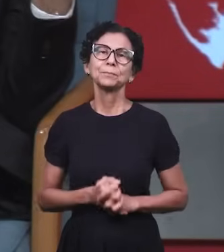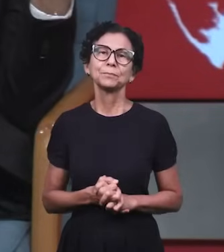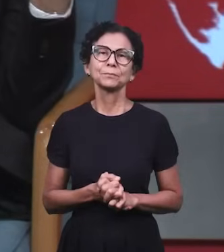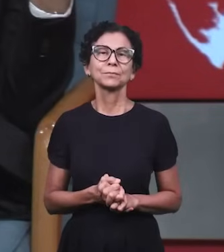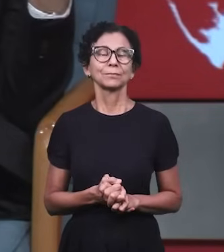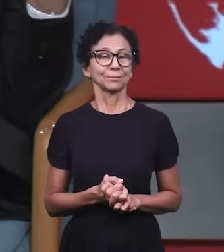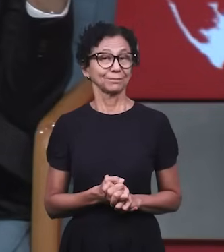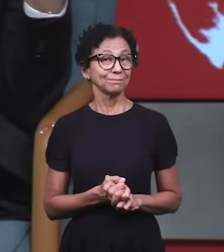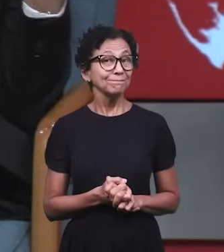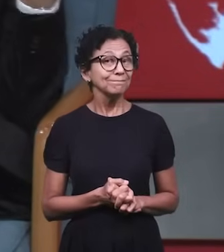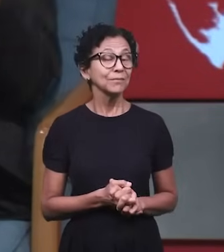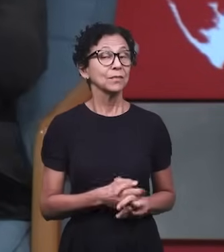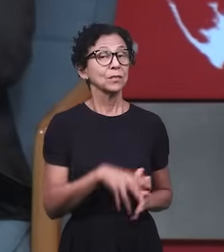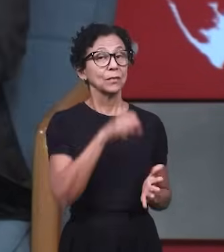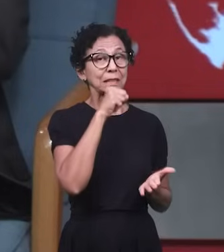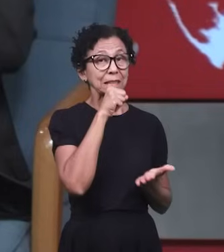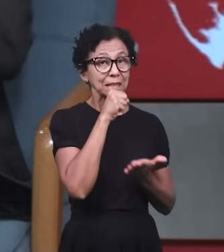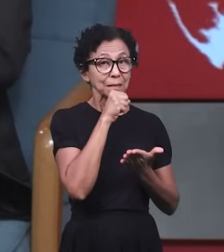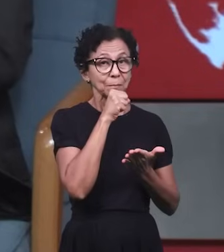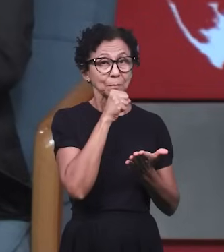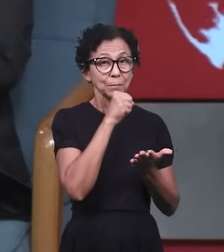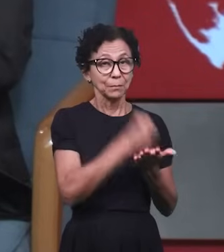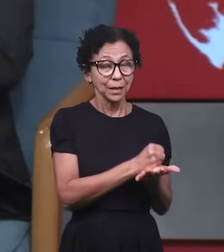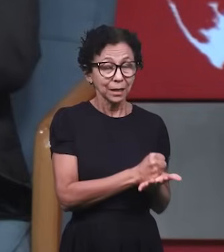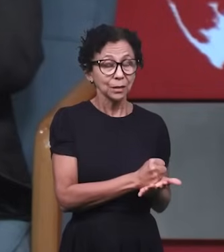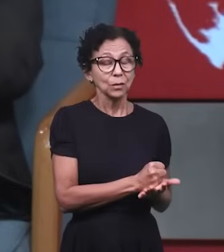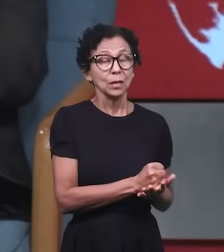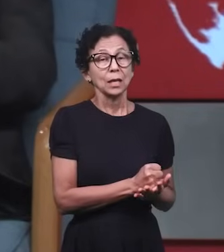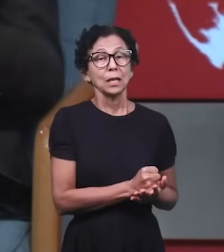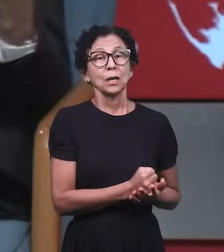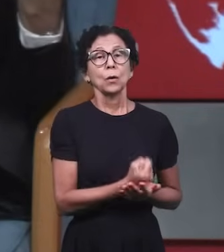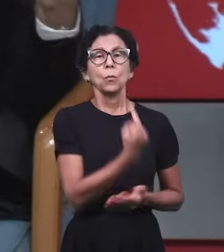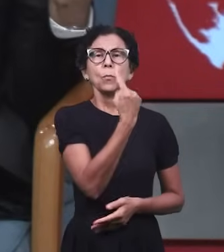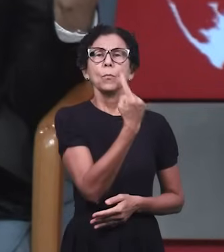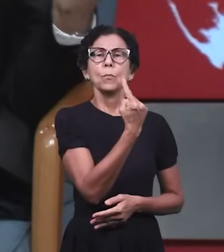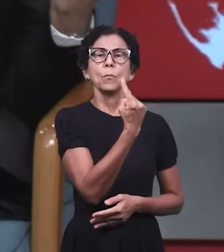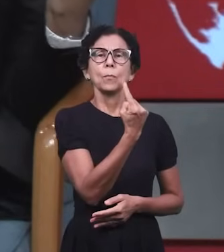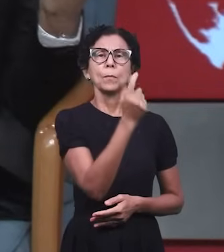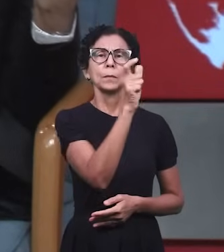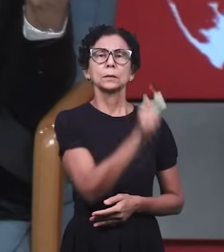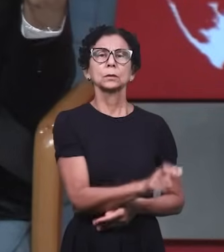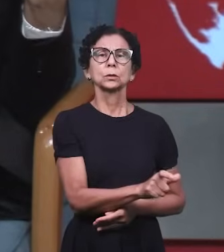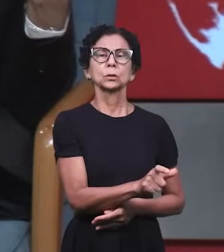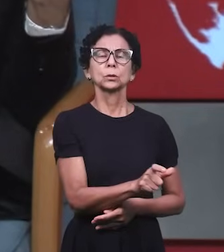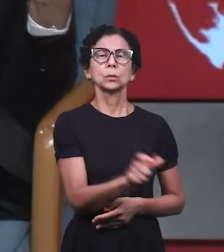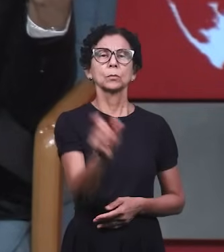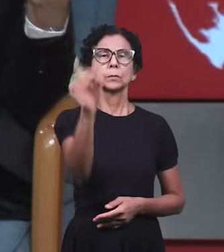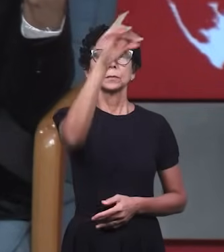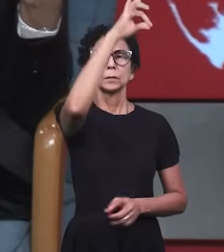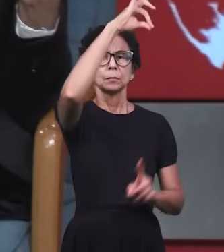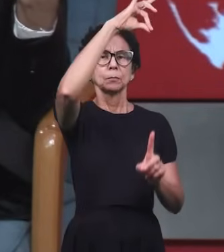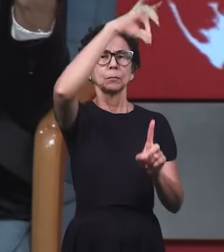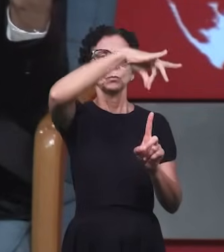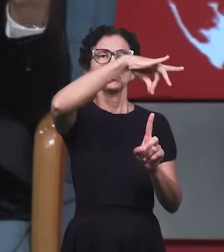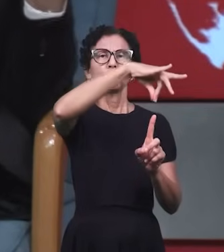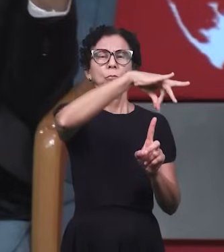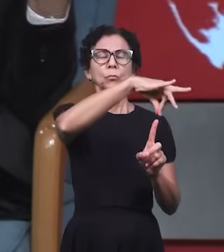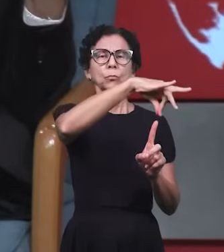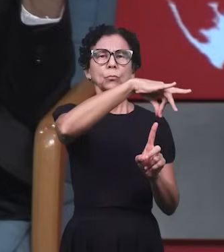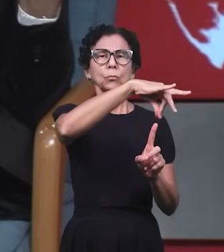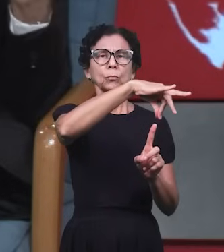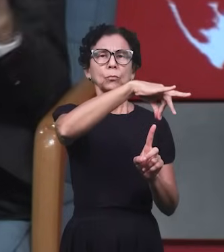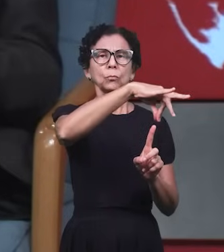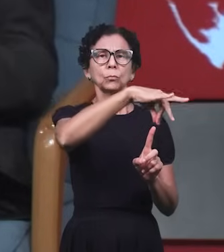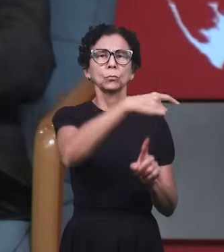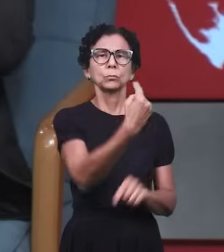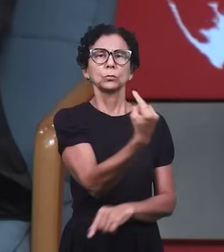Velho Testamento, mas no Novo Testamento não. O Espírito Santo não está individualizado, estava lá no